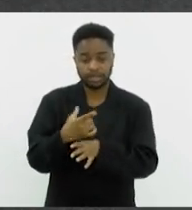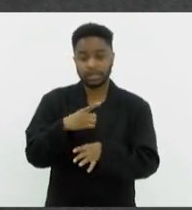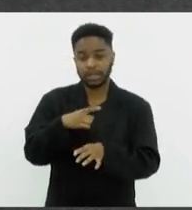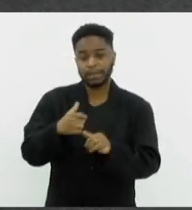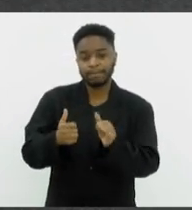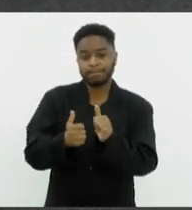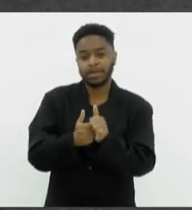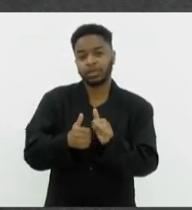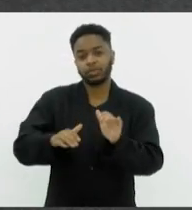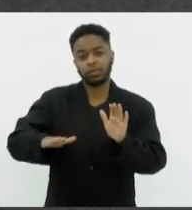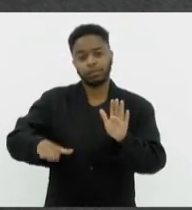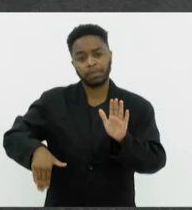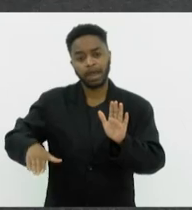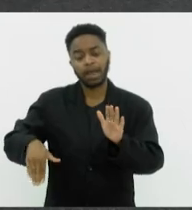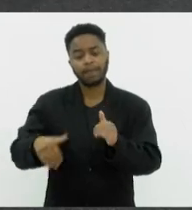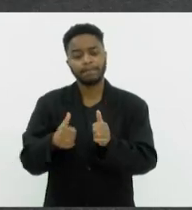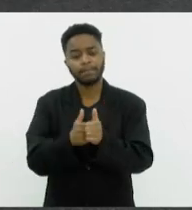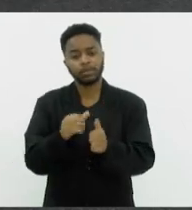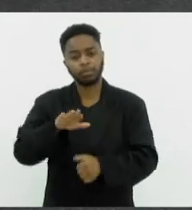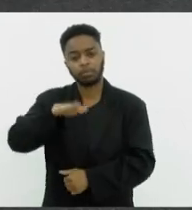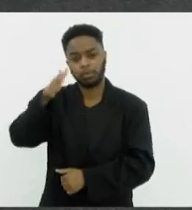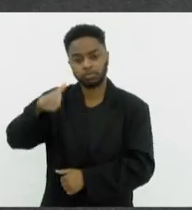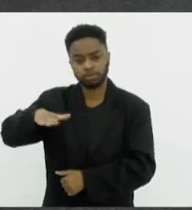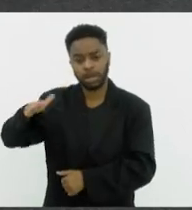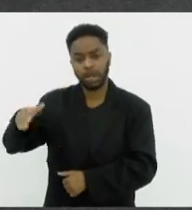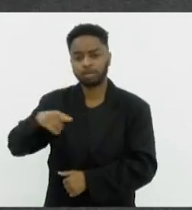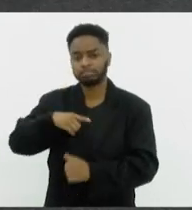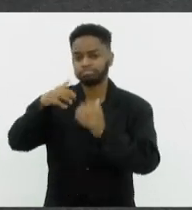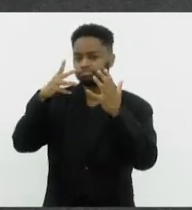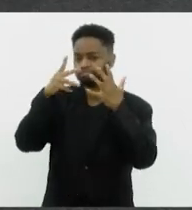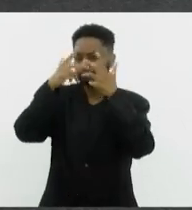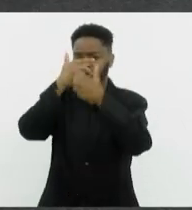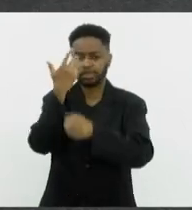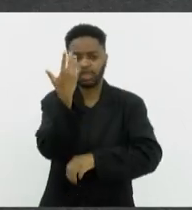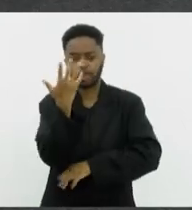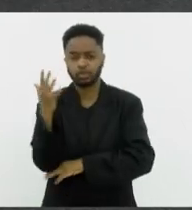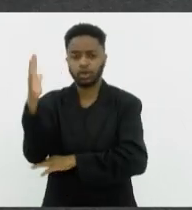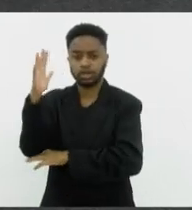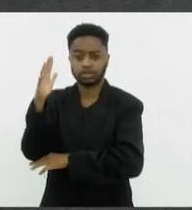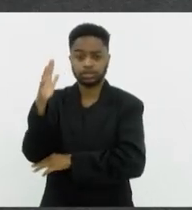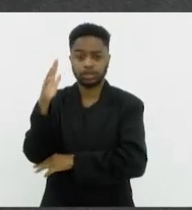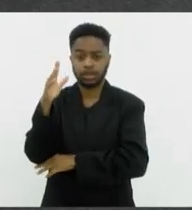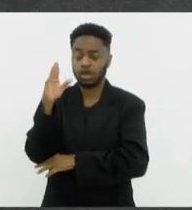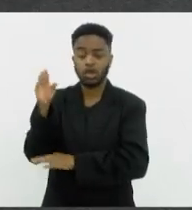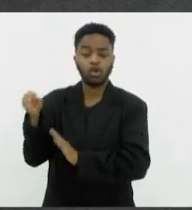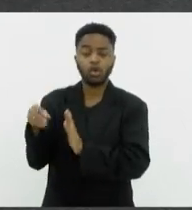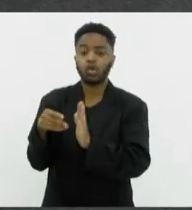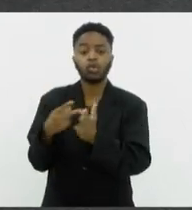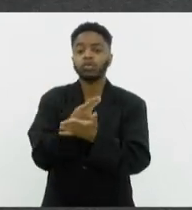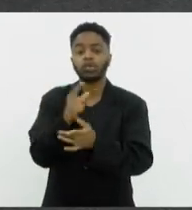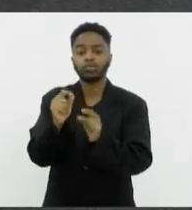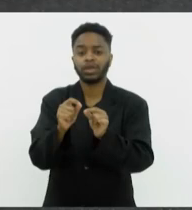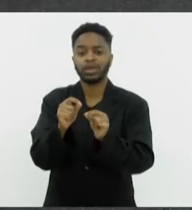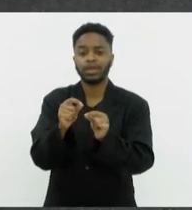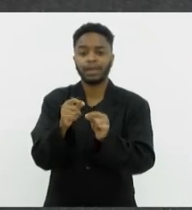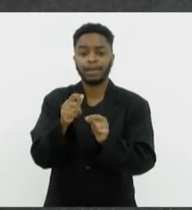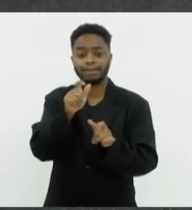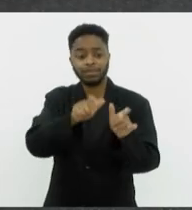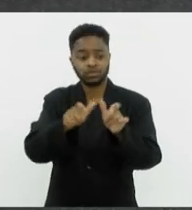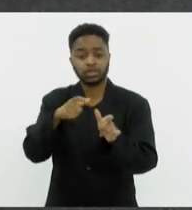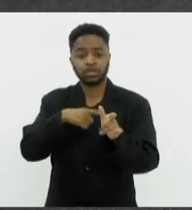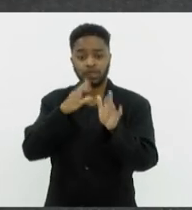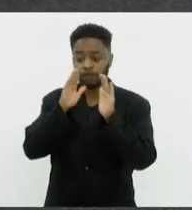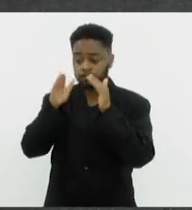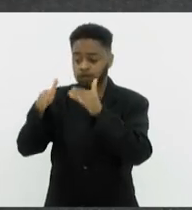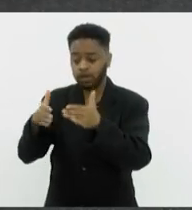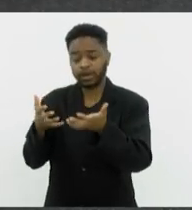a montanha, com tantas belezas naturais, joga o Rio de Janeiro nessa rota de turismo internacional